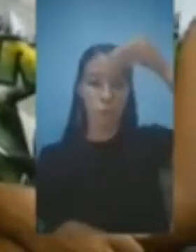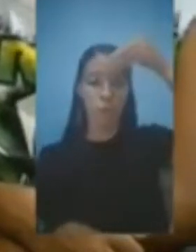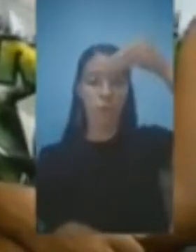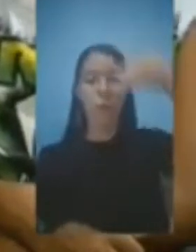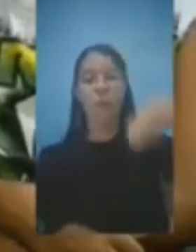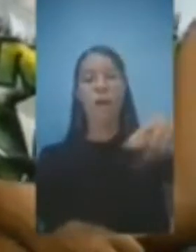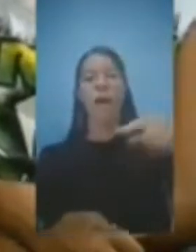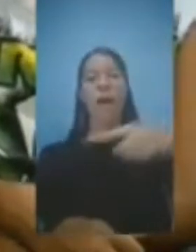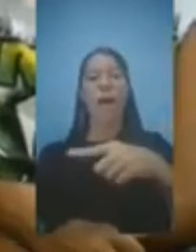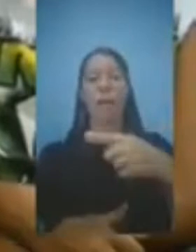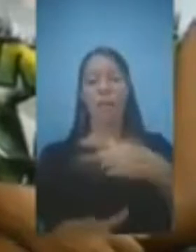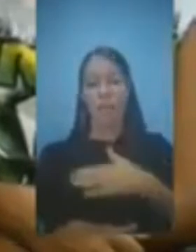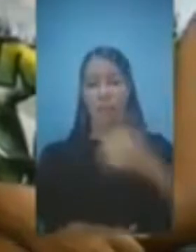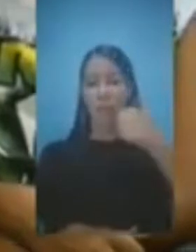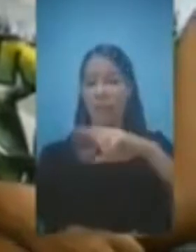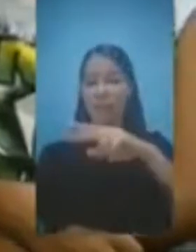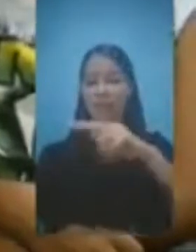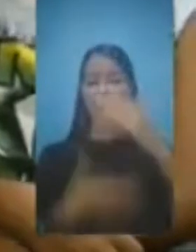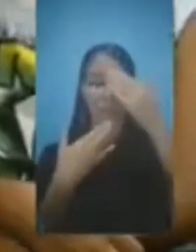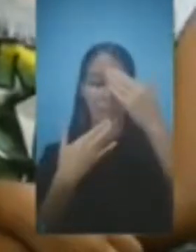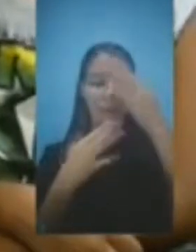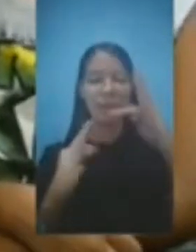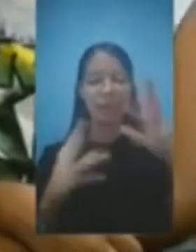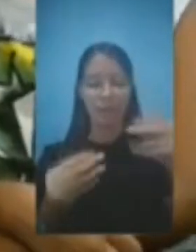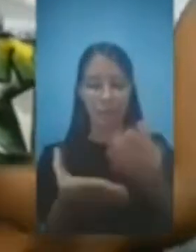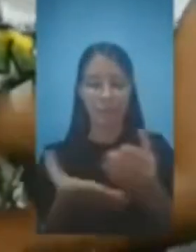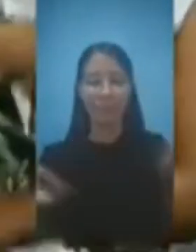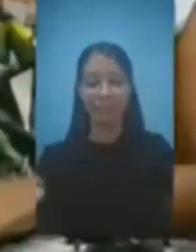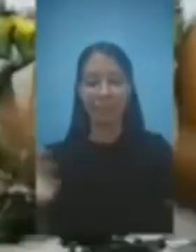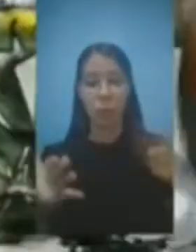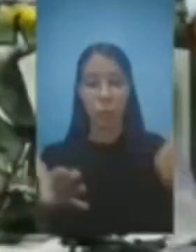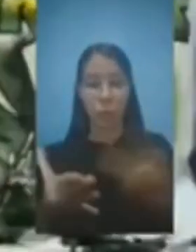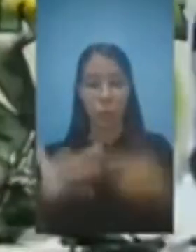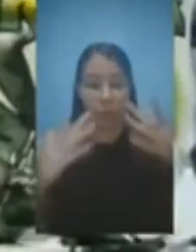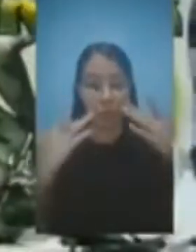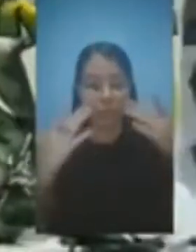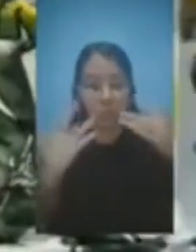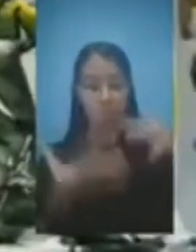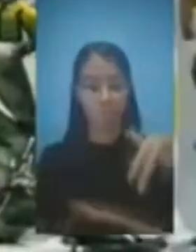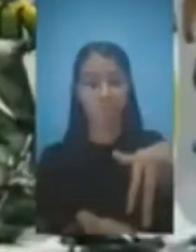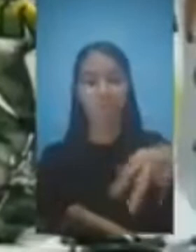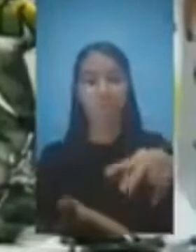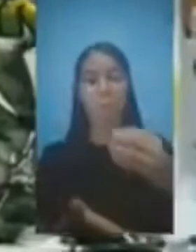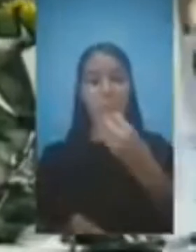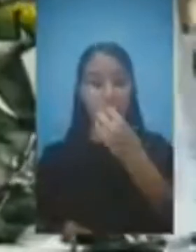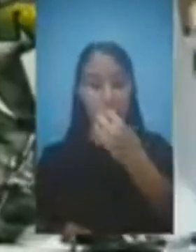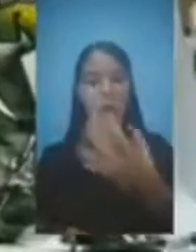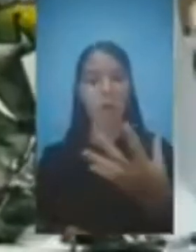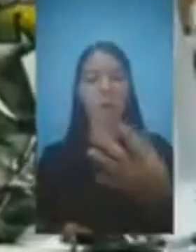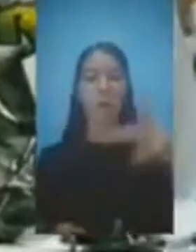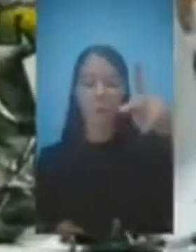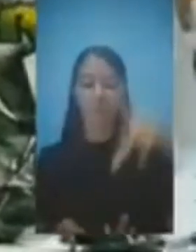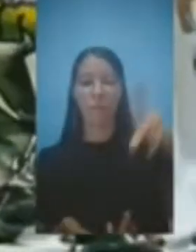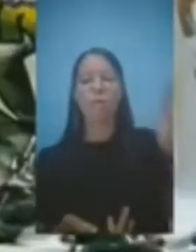Aqui meu sobrinho Miguel, aqui minha irmã, e agradeço a comemoração de todos, que esse teatro é muito